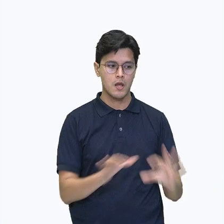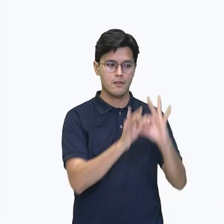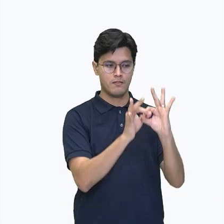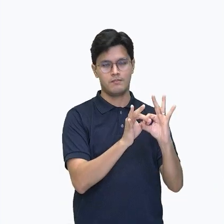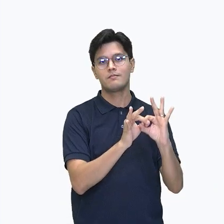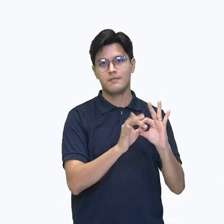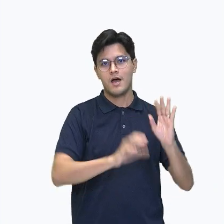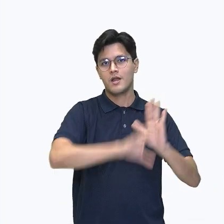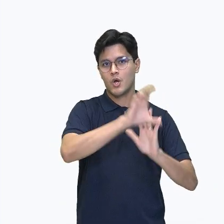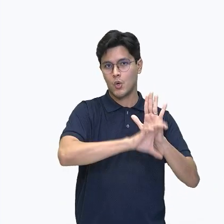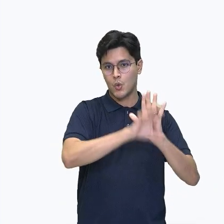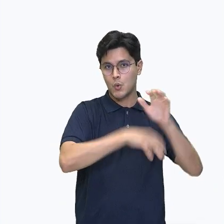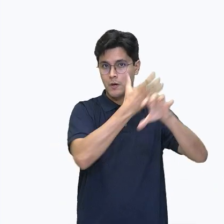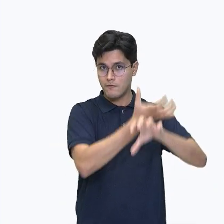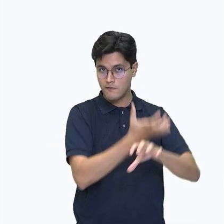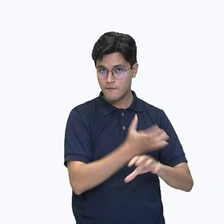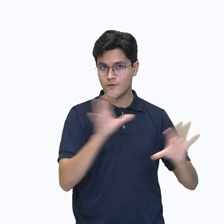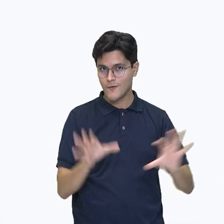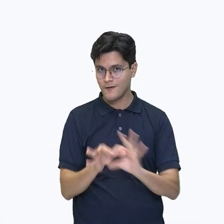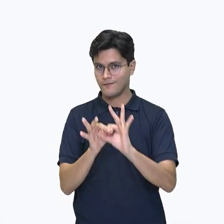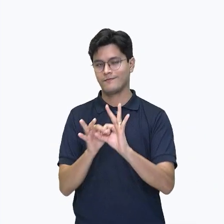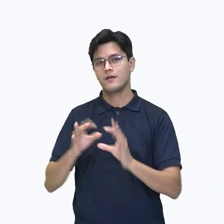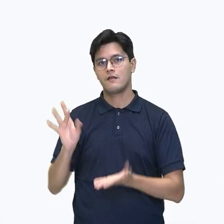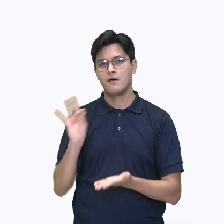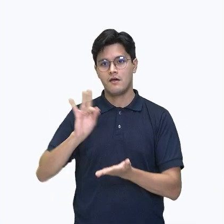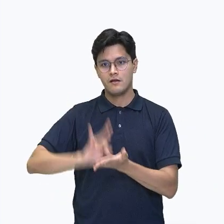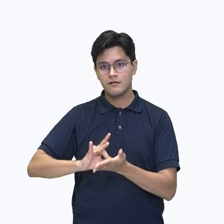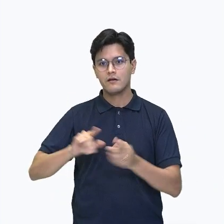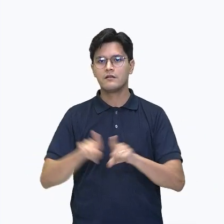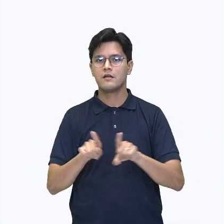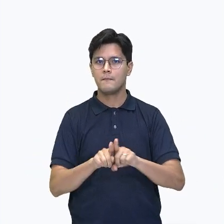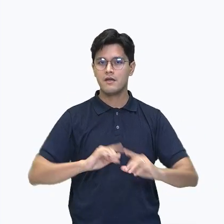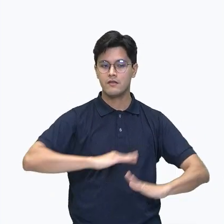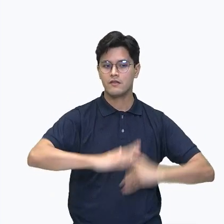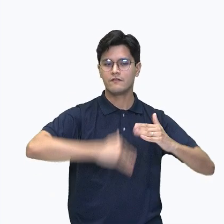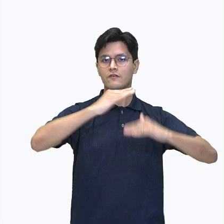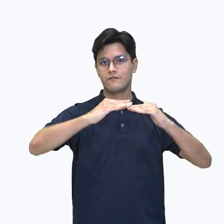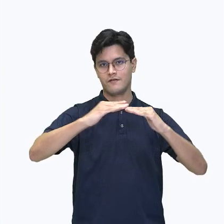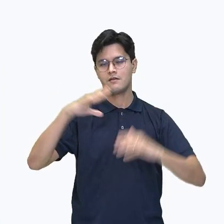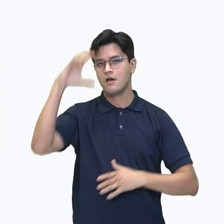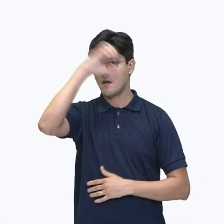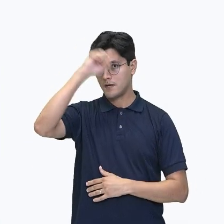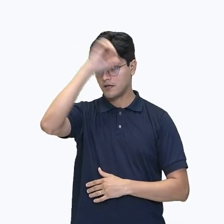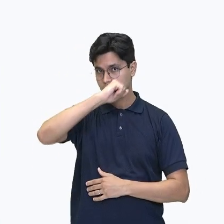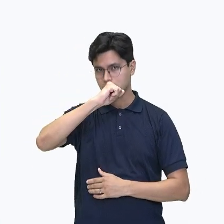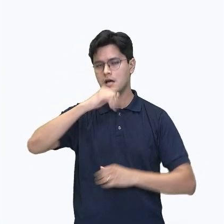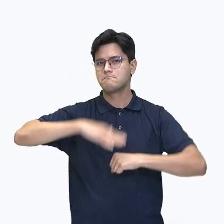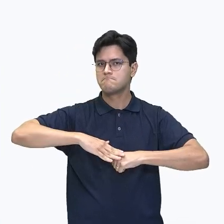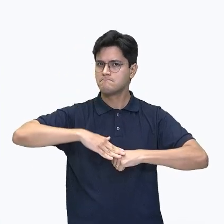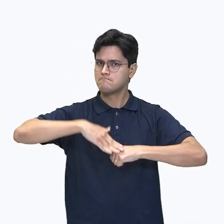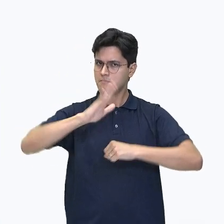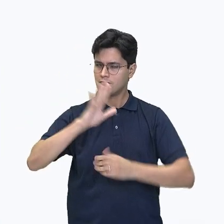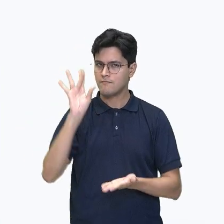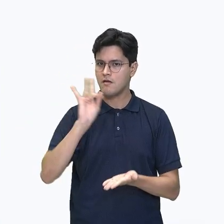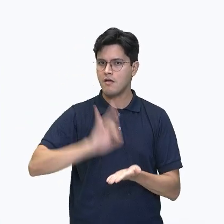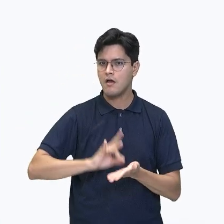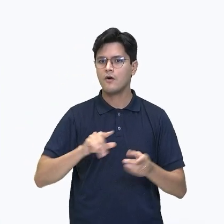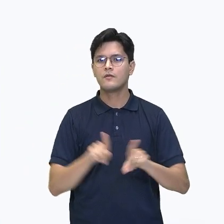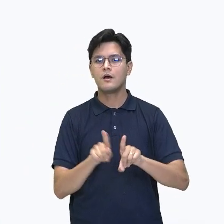da aprendizagem, tornando-a mais significativa, transformam a sala de aula em um espaço de